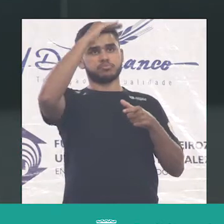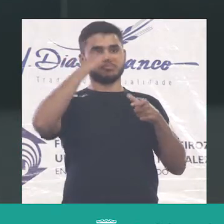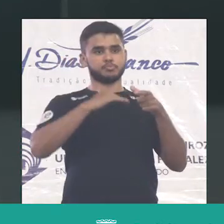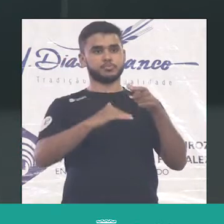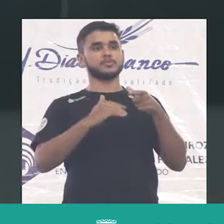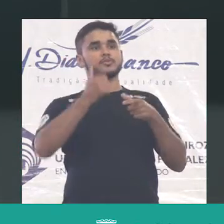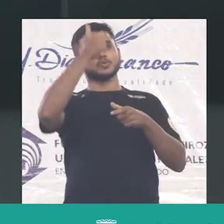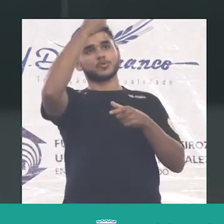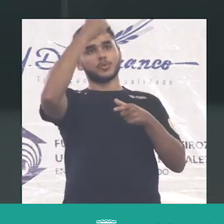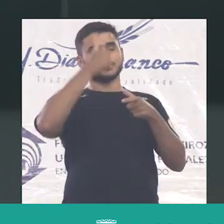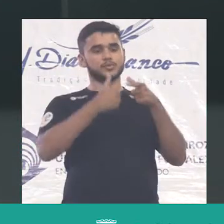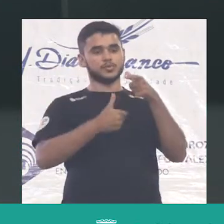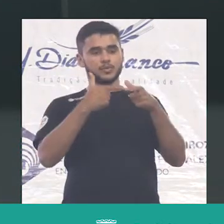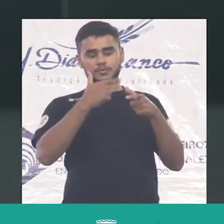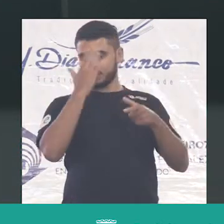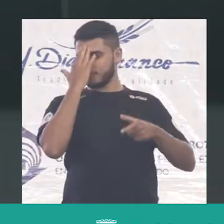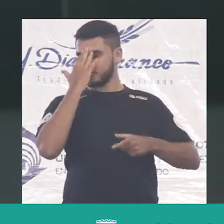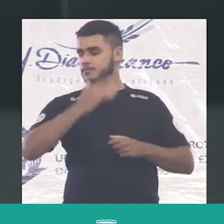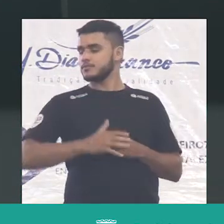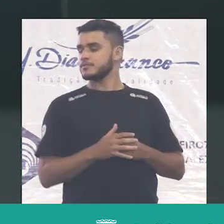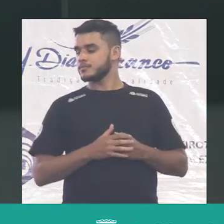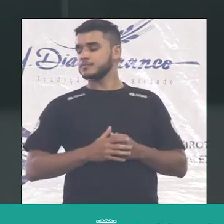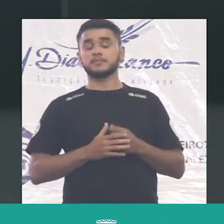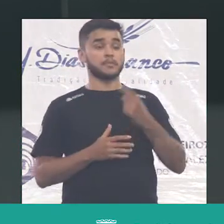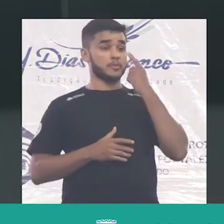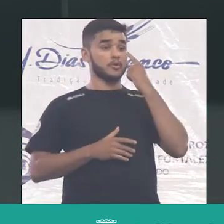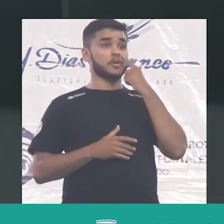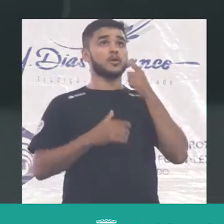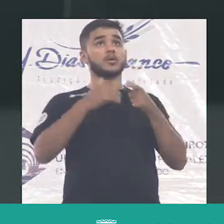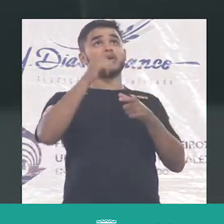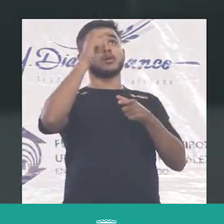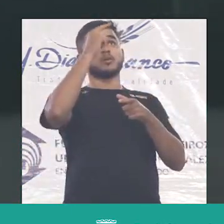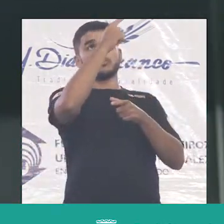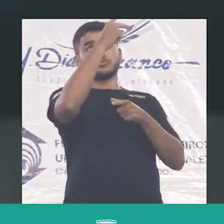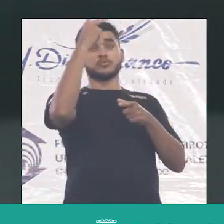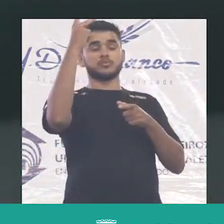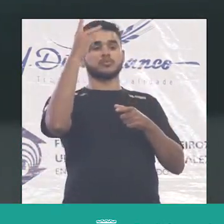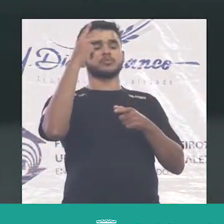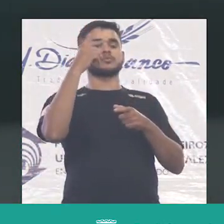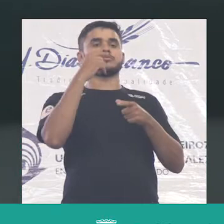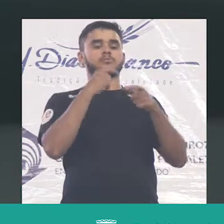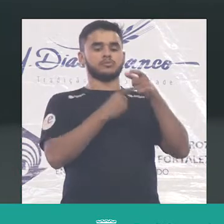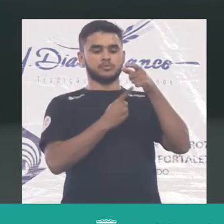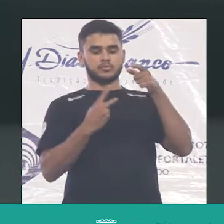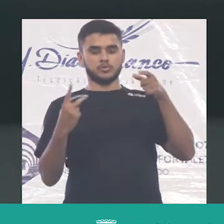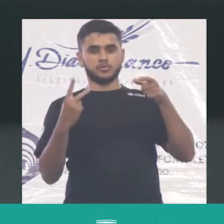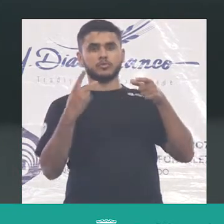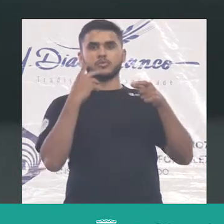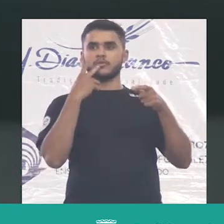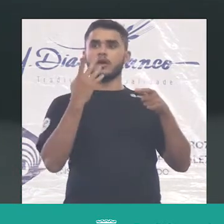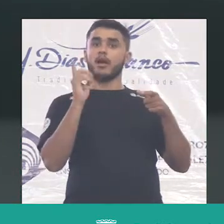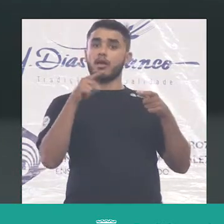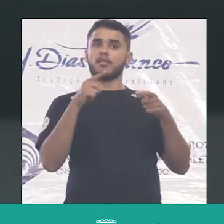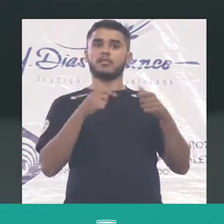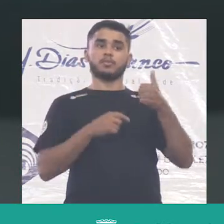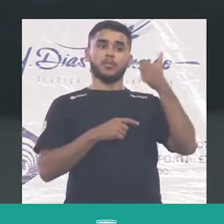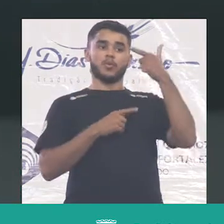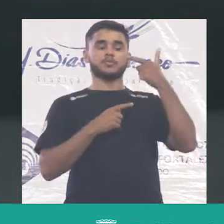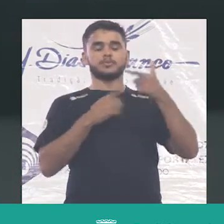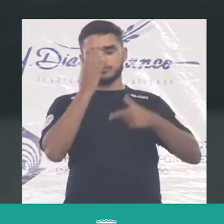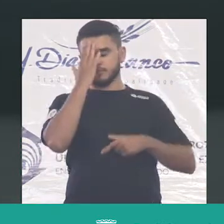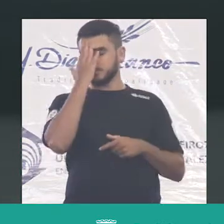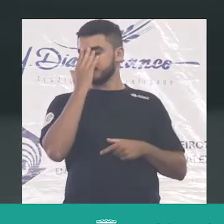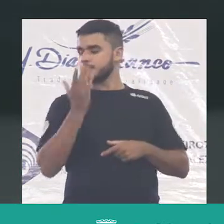bases? Então eu vou ter que contar esse 12 quantas vezes? 2 vezes. Mais